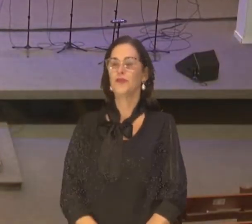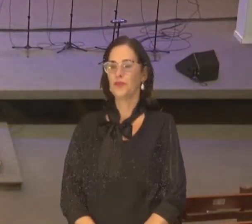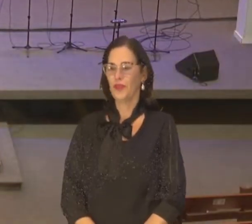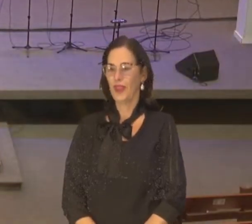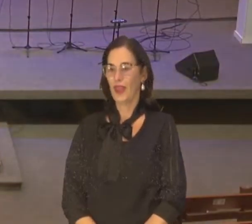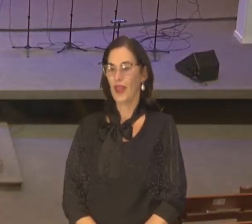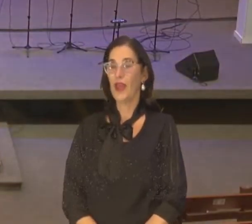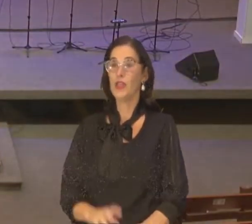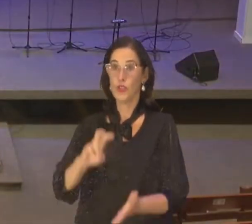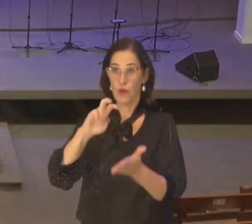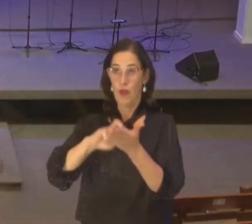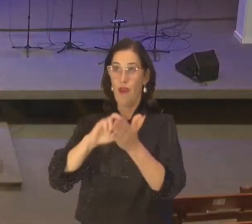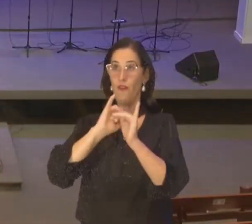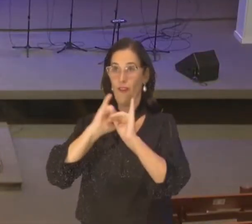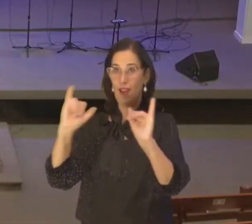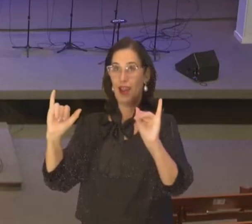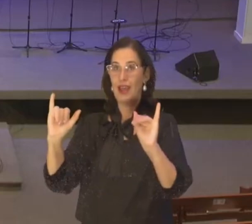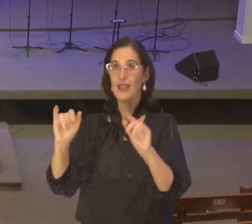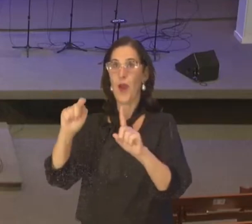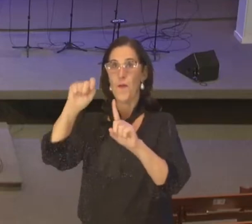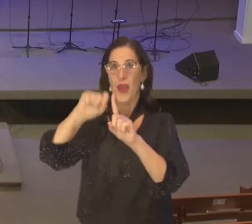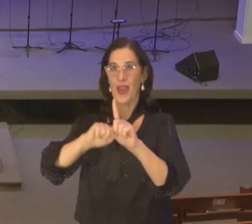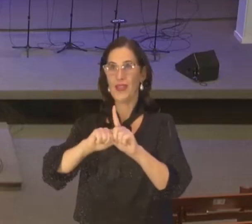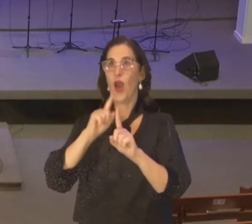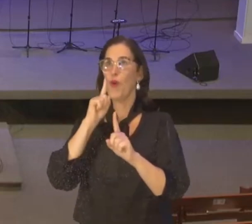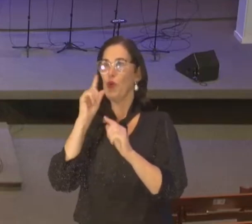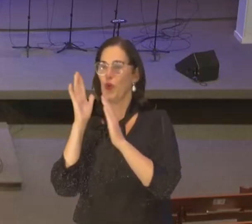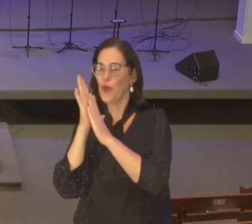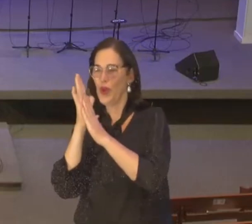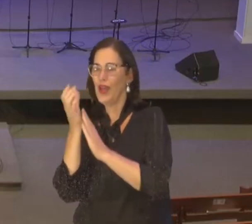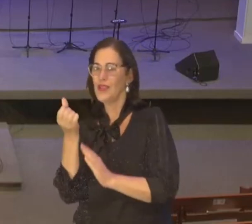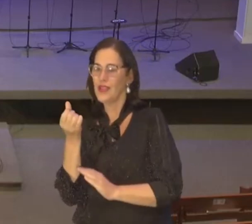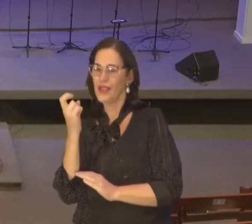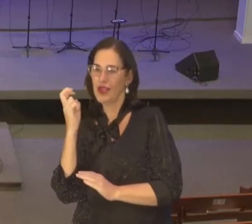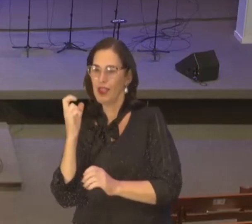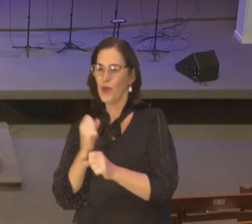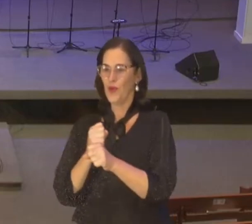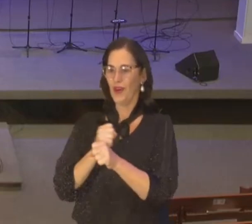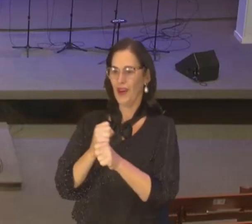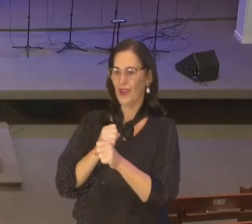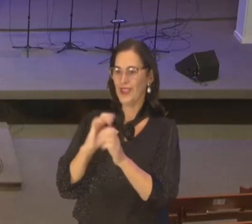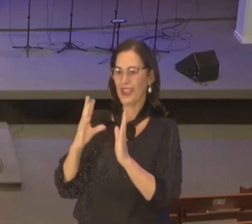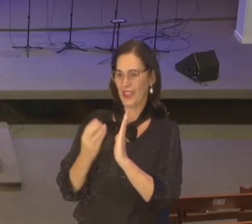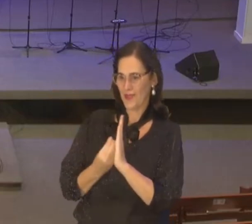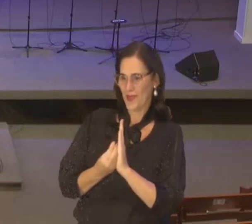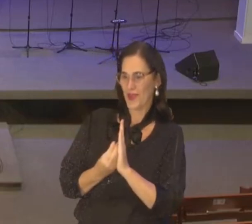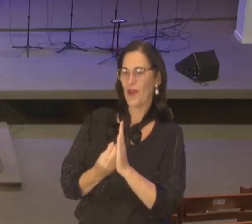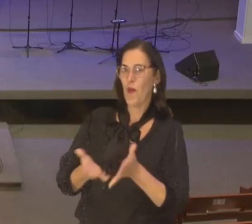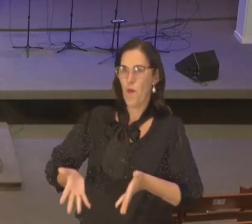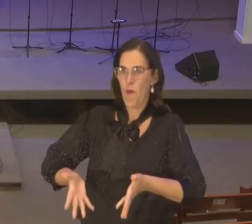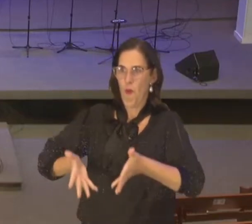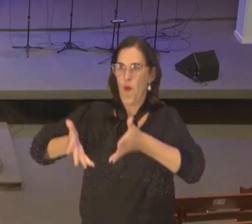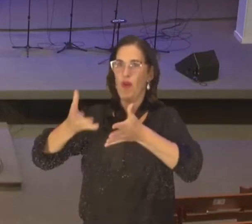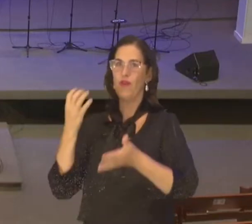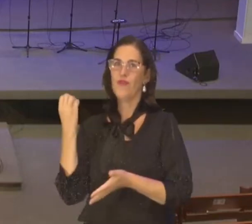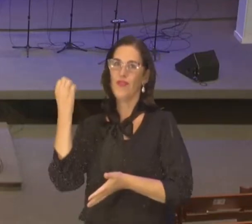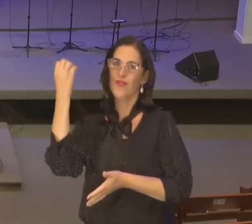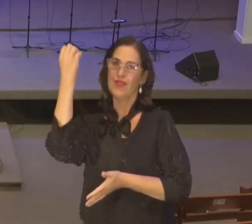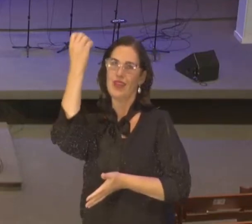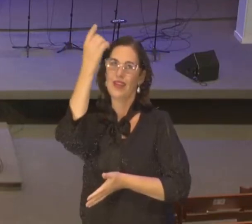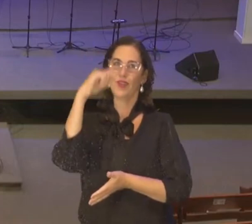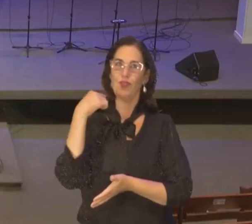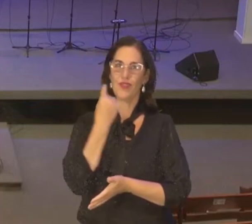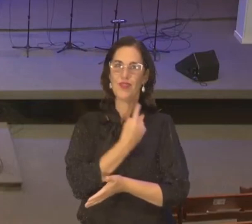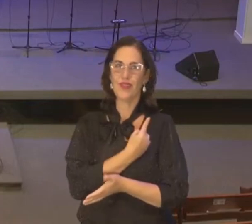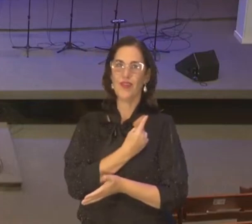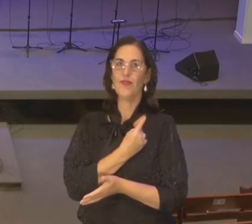Como eu falei pela manhã, neste mês do aniversário da igreja, 65 anos, motivados pela viagem que fizemos